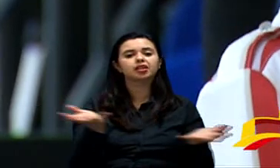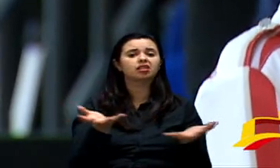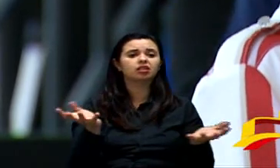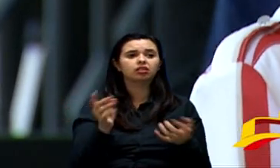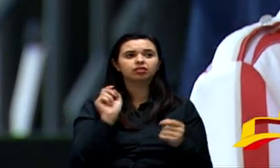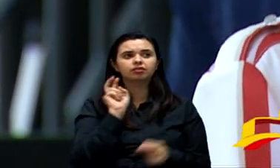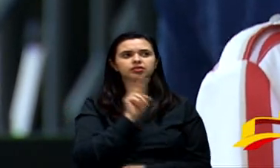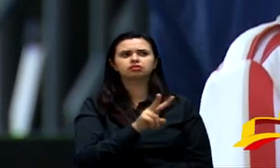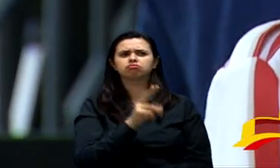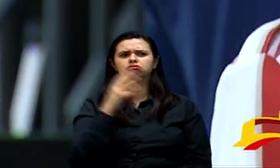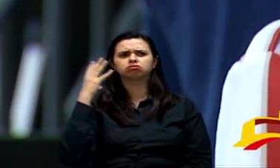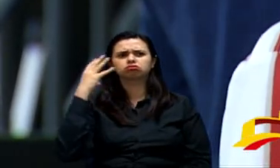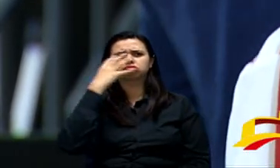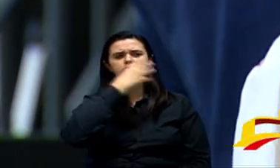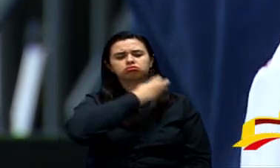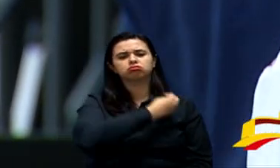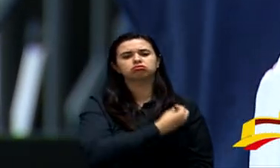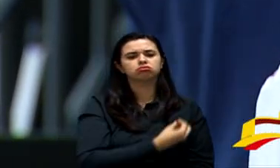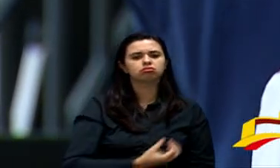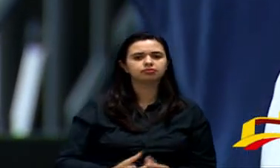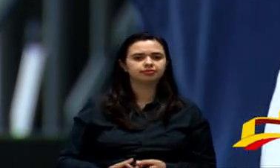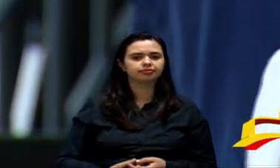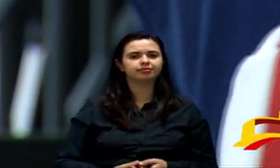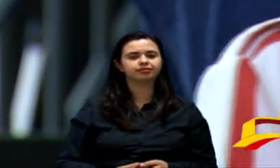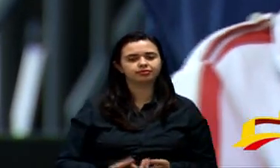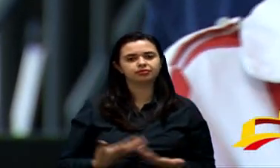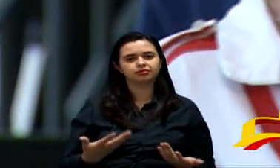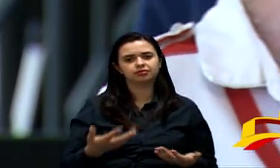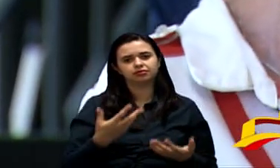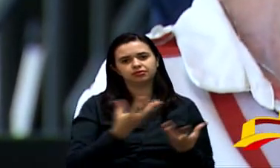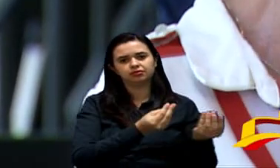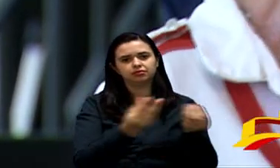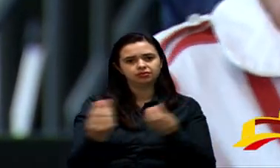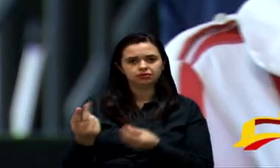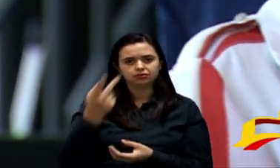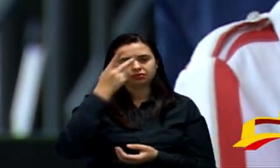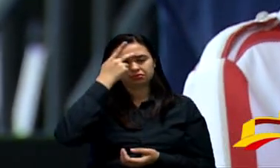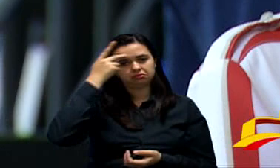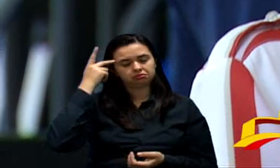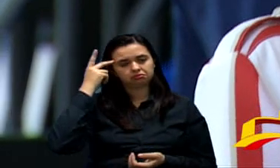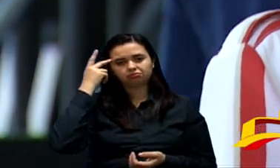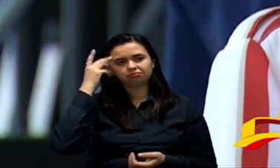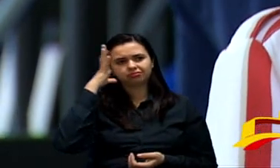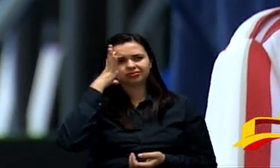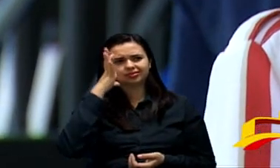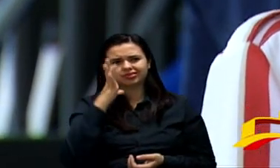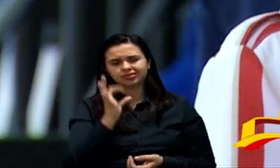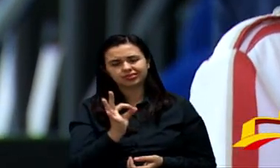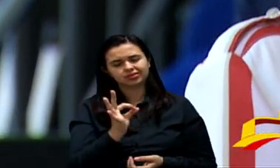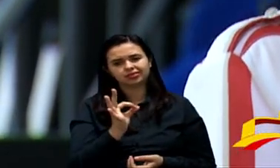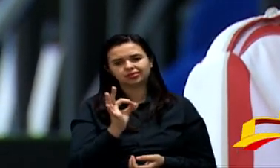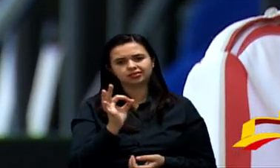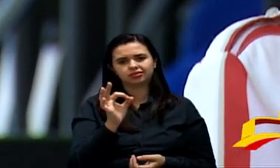e tem muitas pessoas que não compreendem, não entendem a arte. Então, dizer que